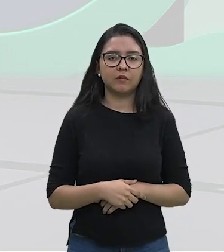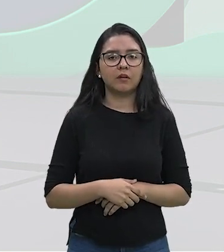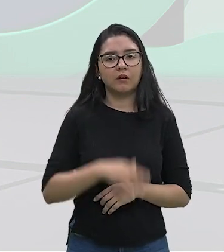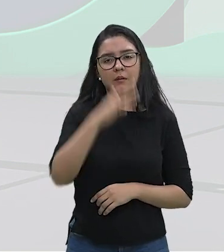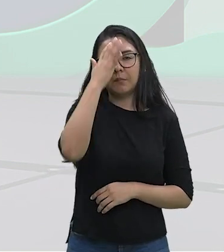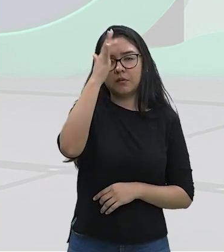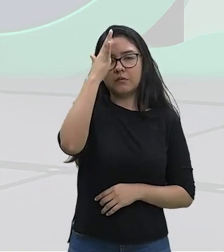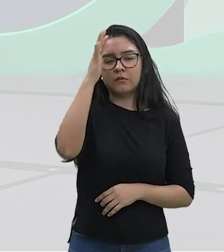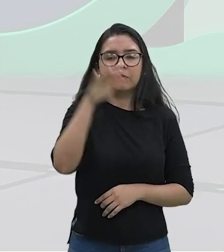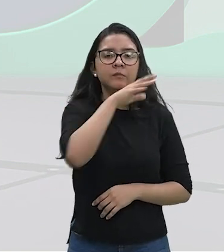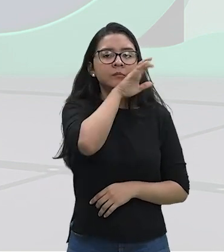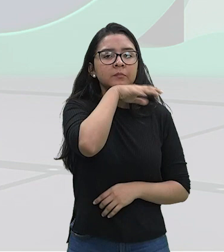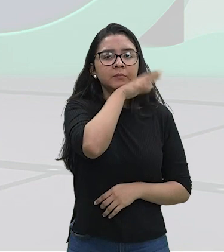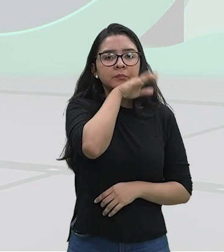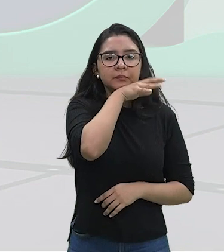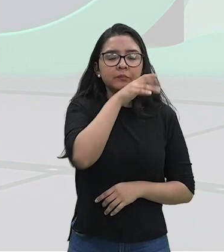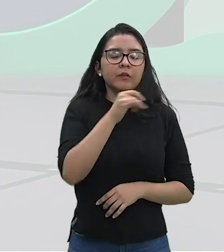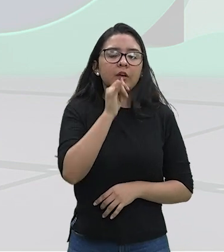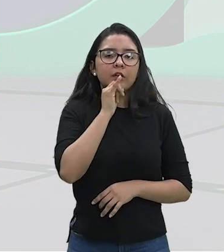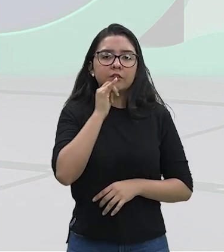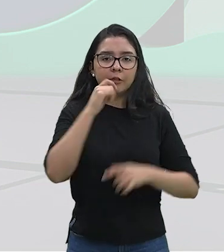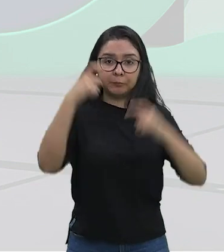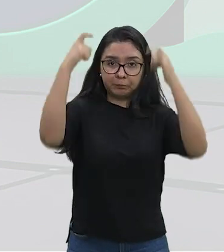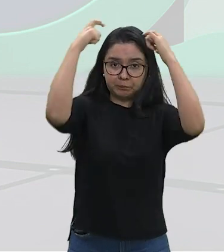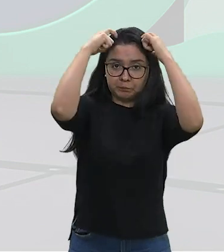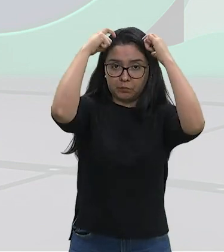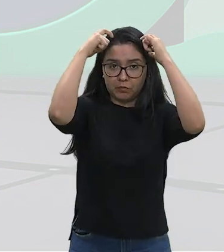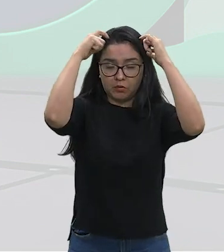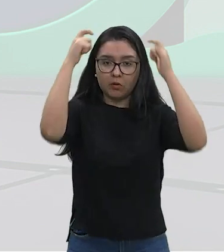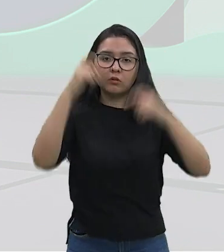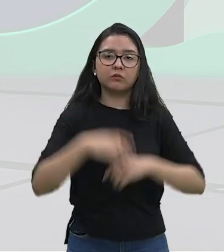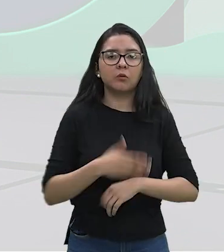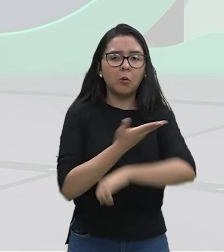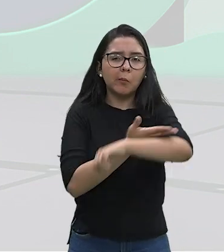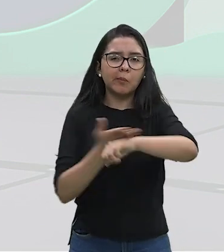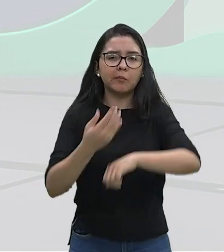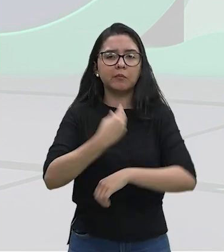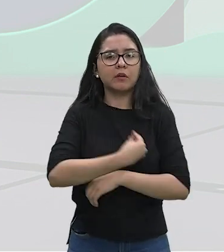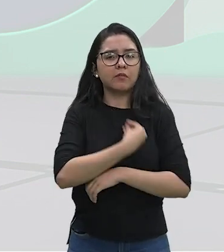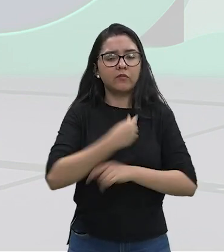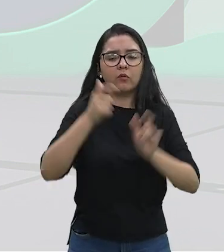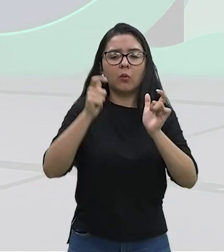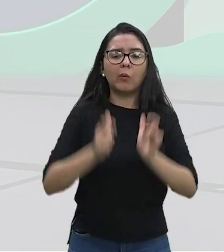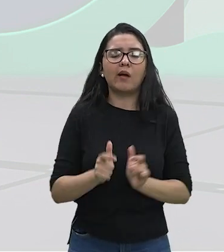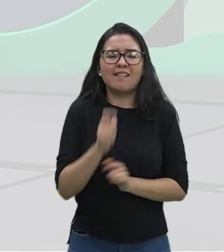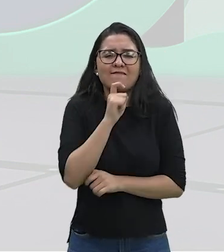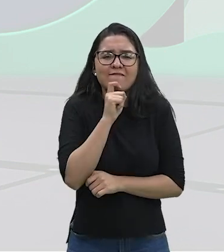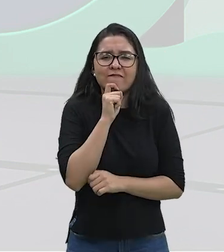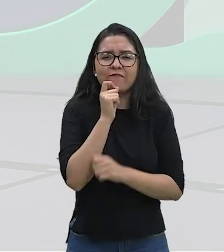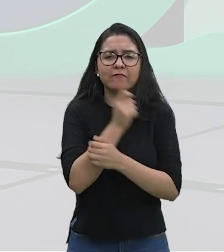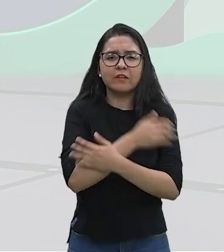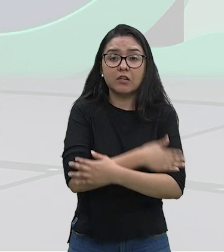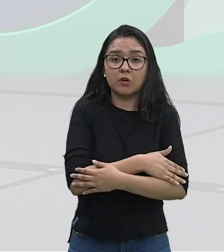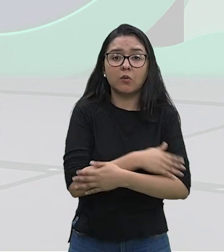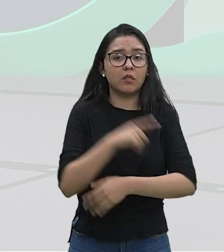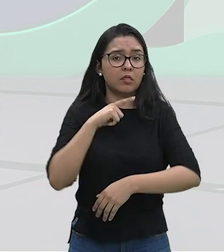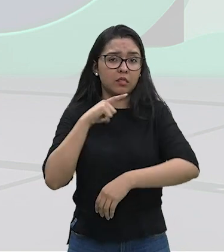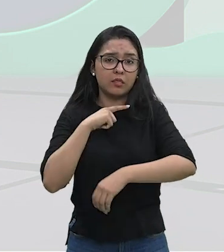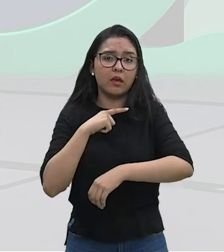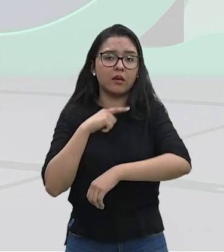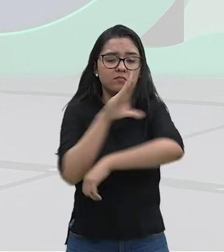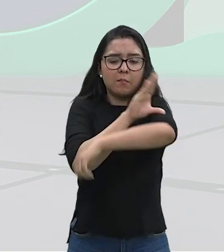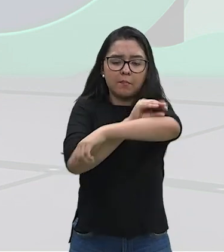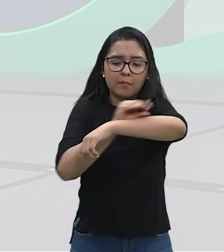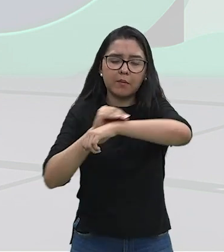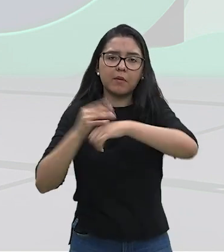animais, por exemplo, como o urso polar, que vive numa região muito fria, ele é coberto desse tecido adiposo,